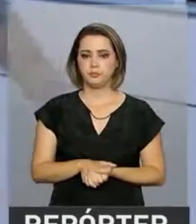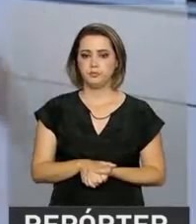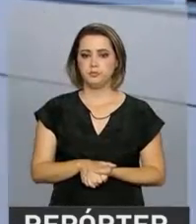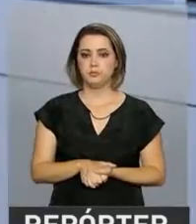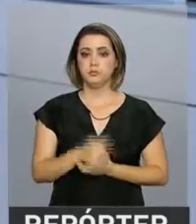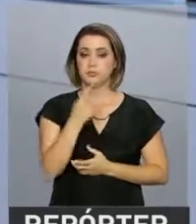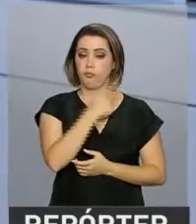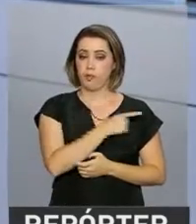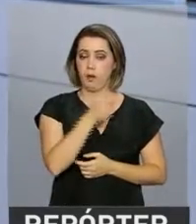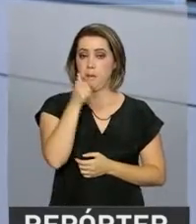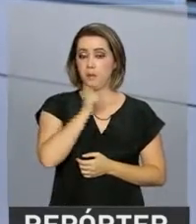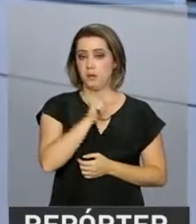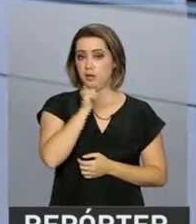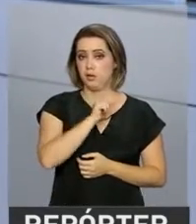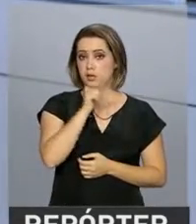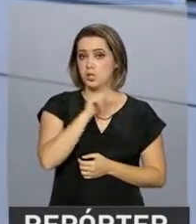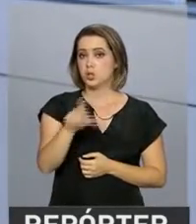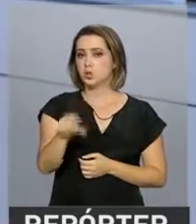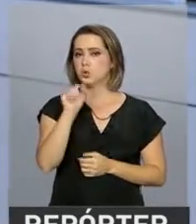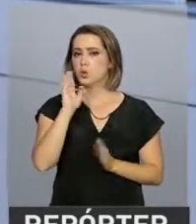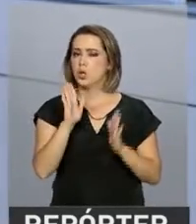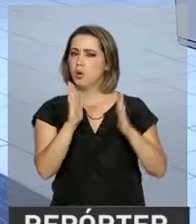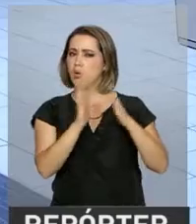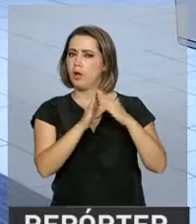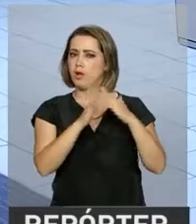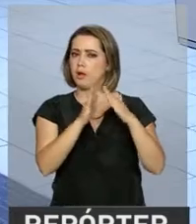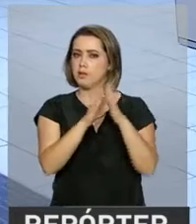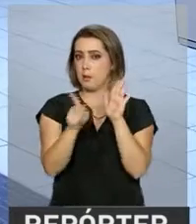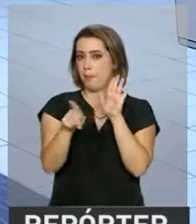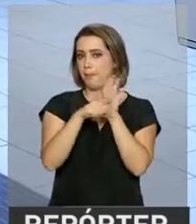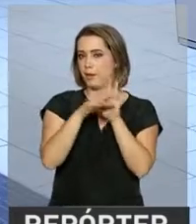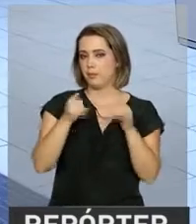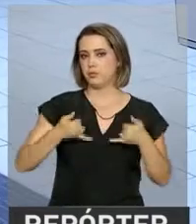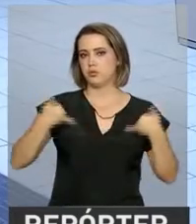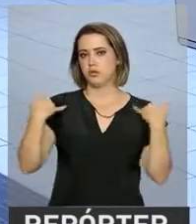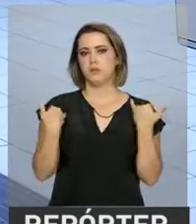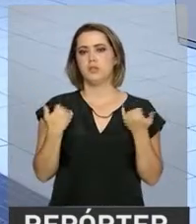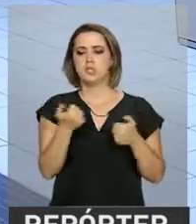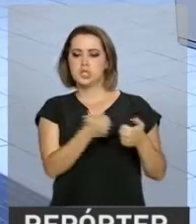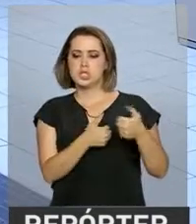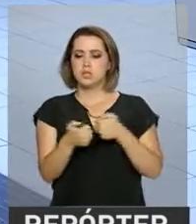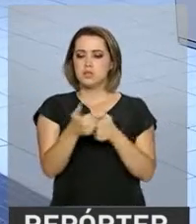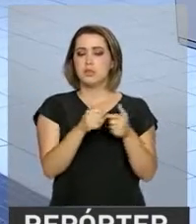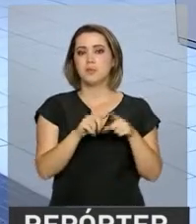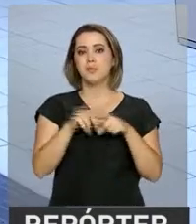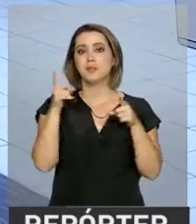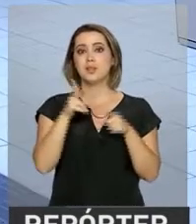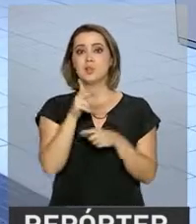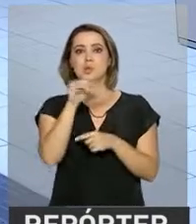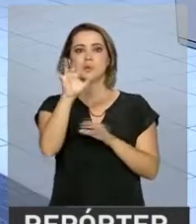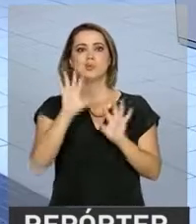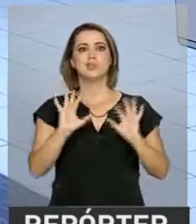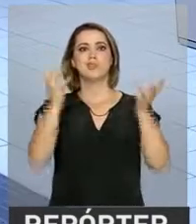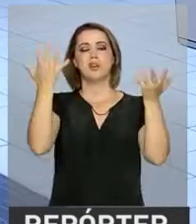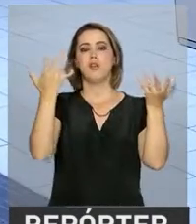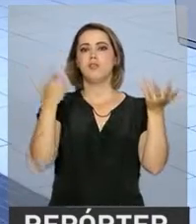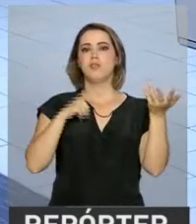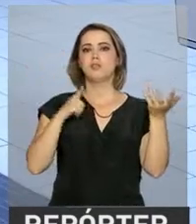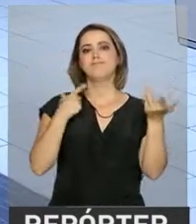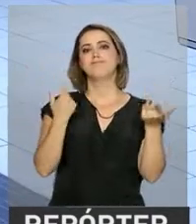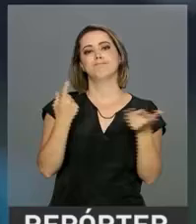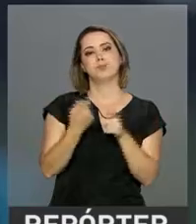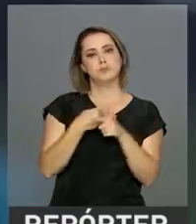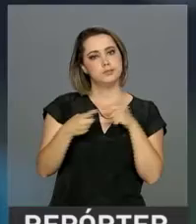Luciana reservou para o aniversário da filha uma casa de festas com jogos eletrônicos em Brasília. Mas no dia da comemoração, as coisas